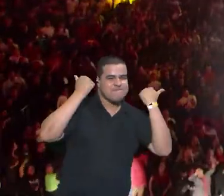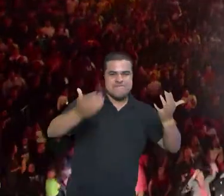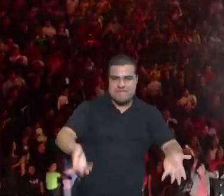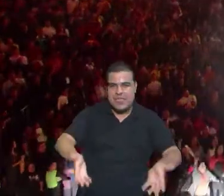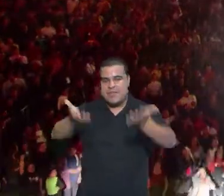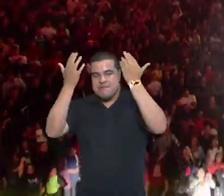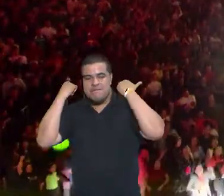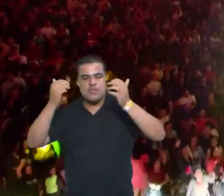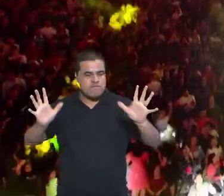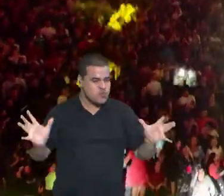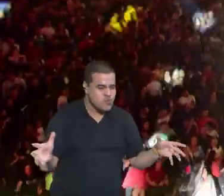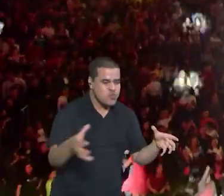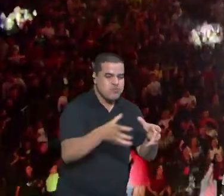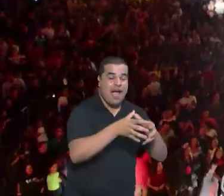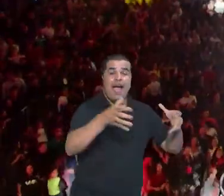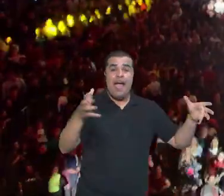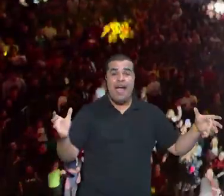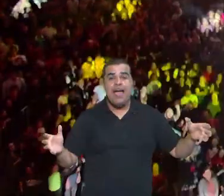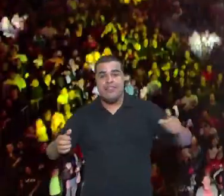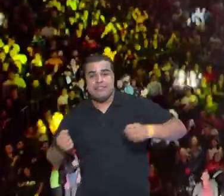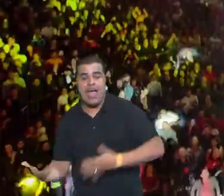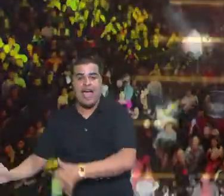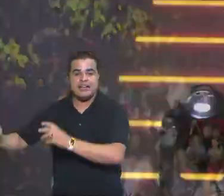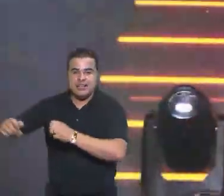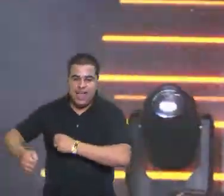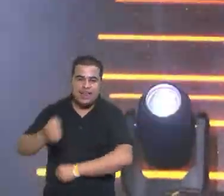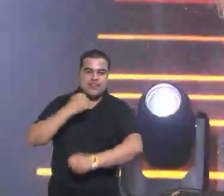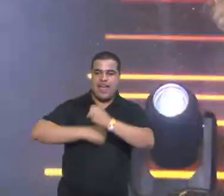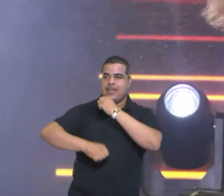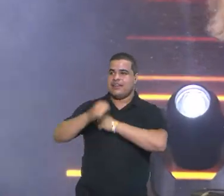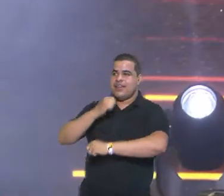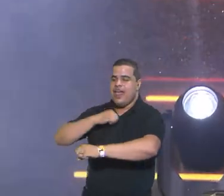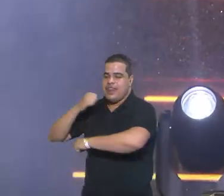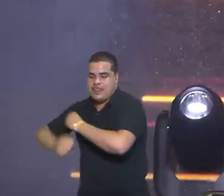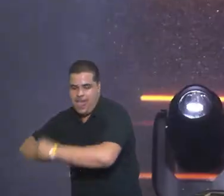pula pula vem para nossa turma